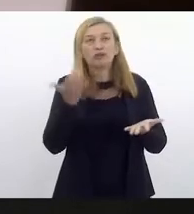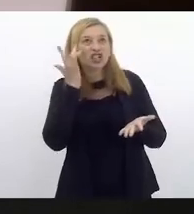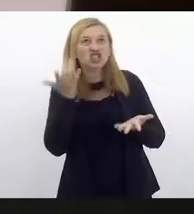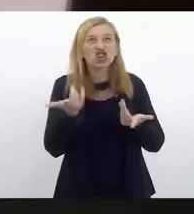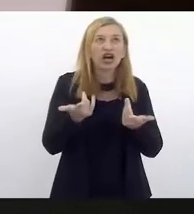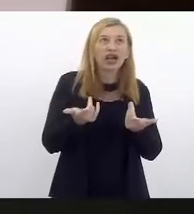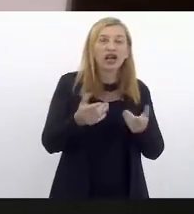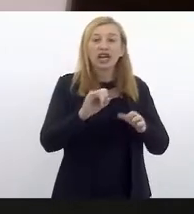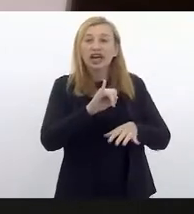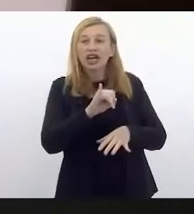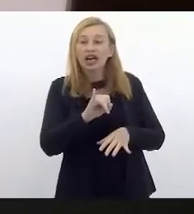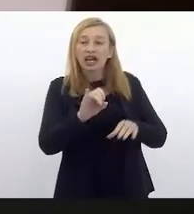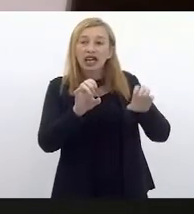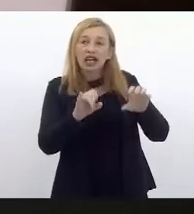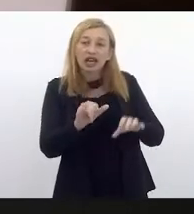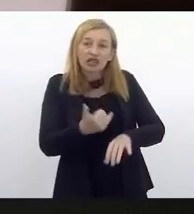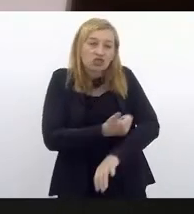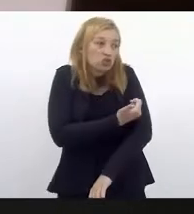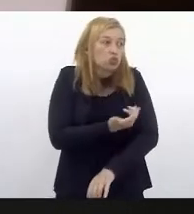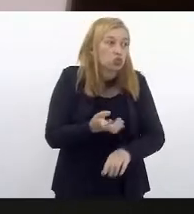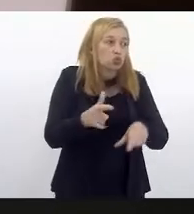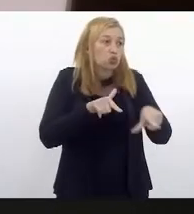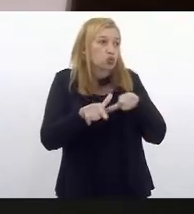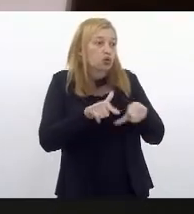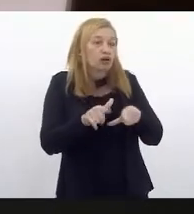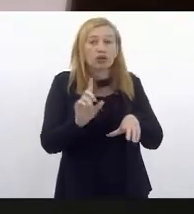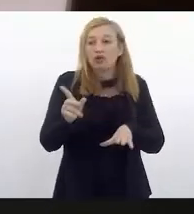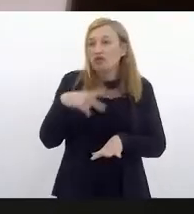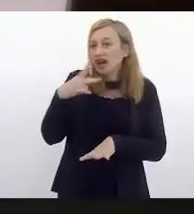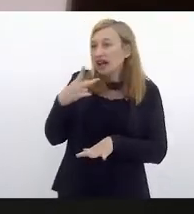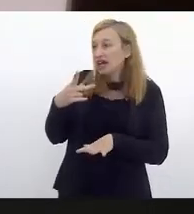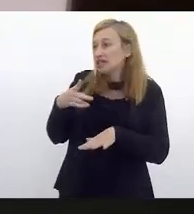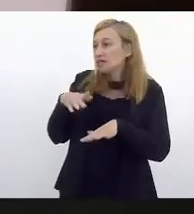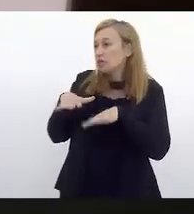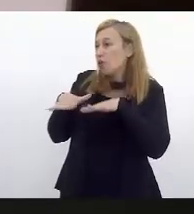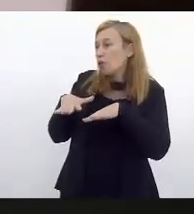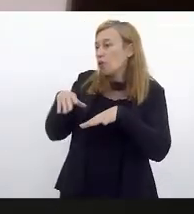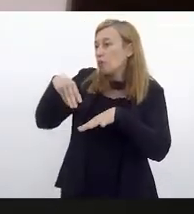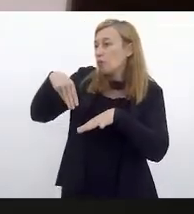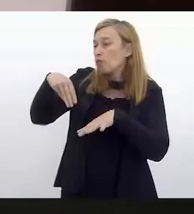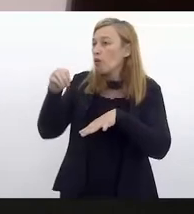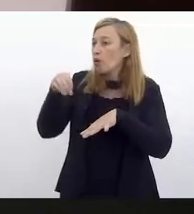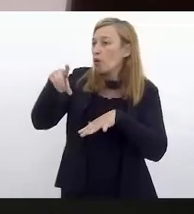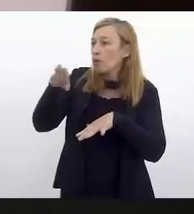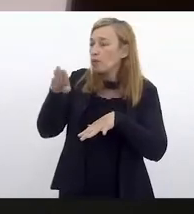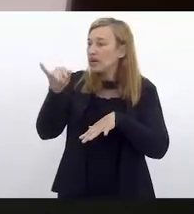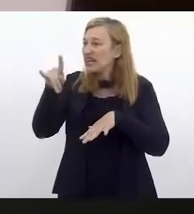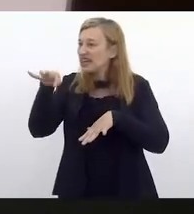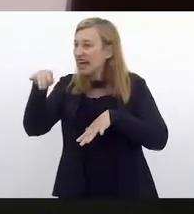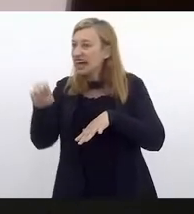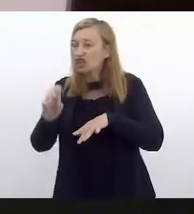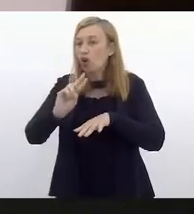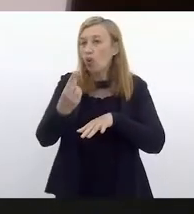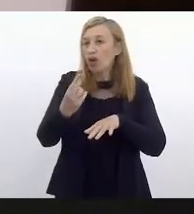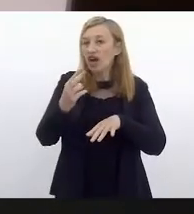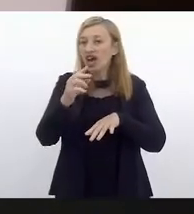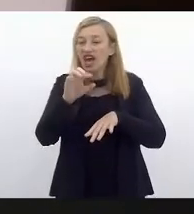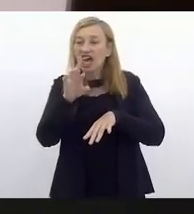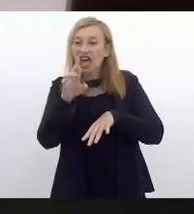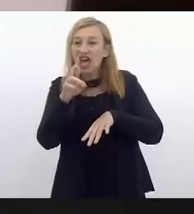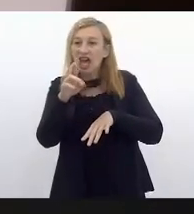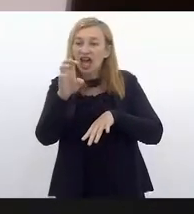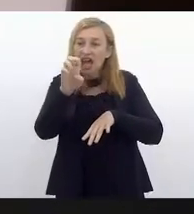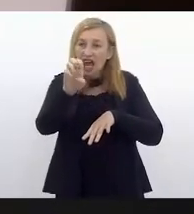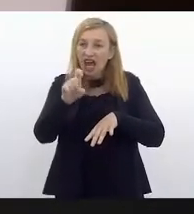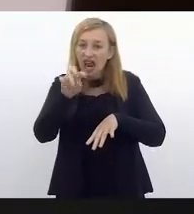não é a infraestrutura, por exemplo, como aqui citado, de mobilidade, ou de eixos estruturantes,